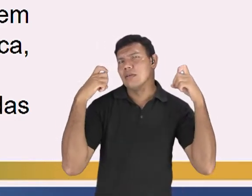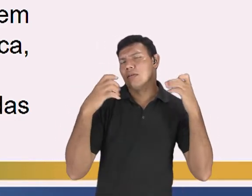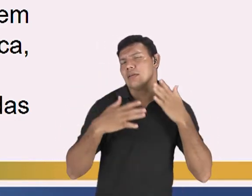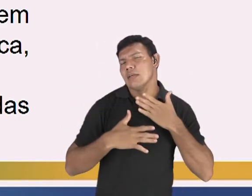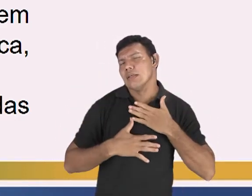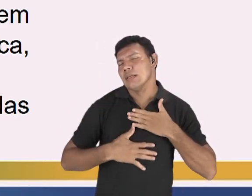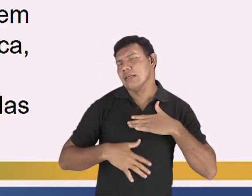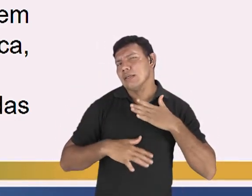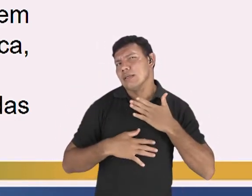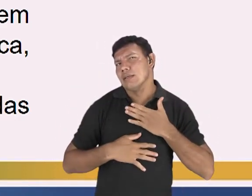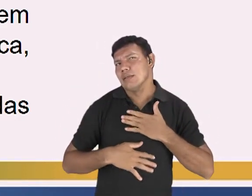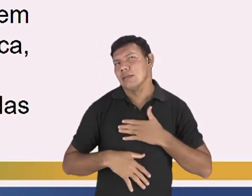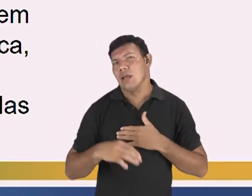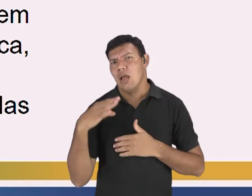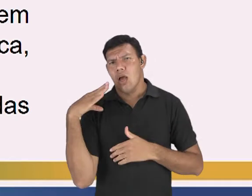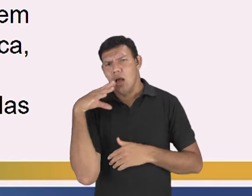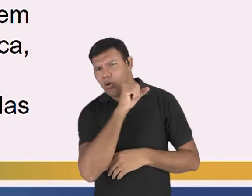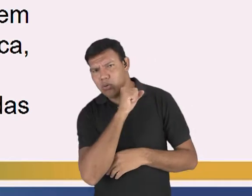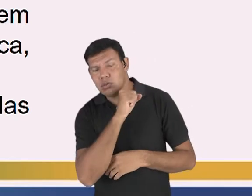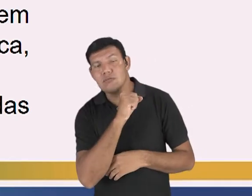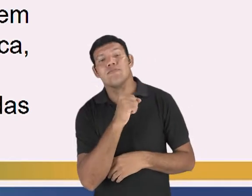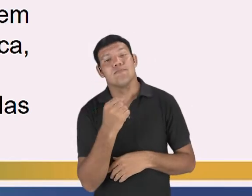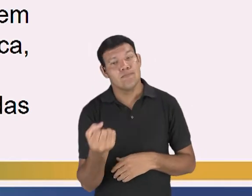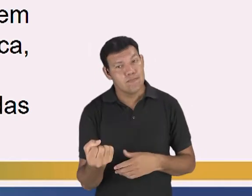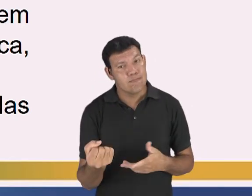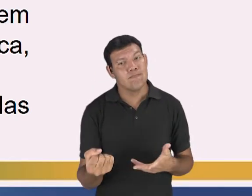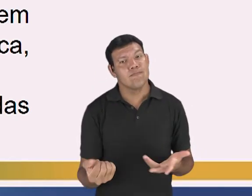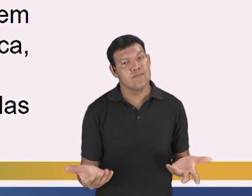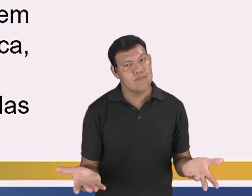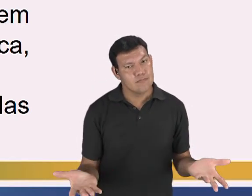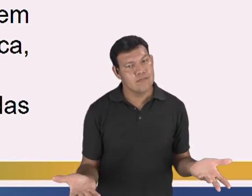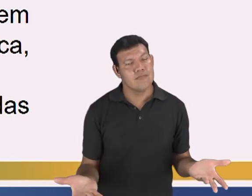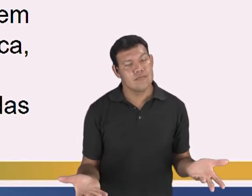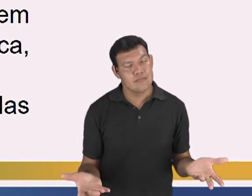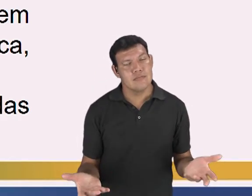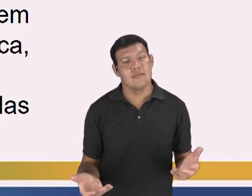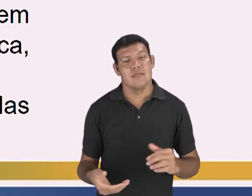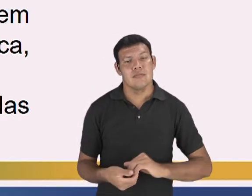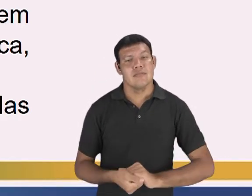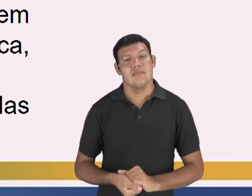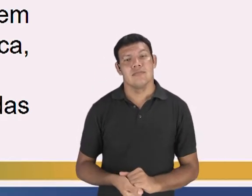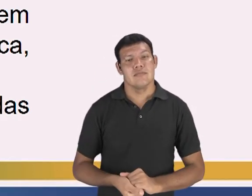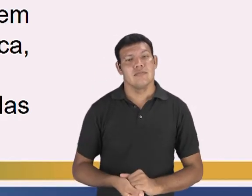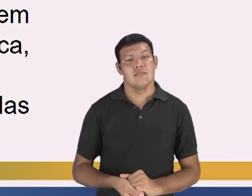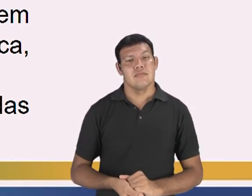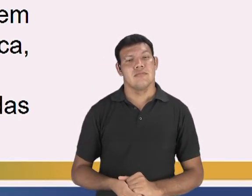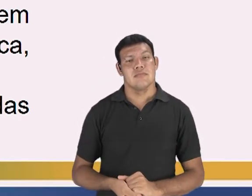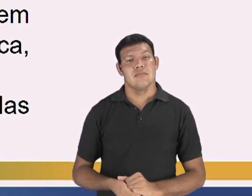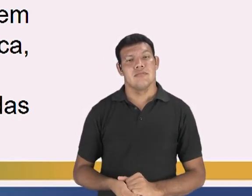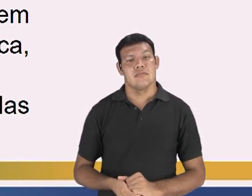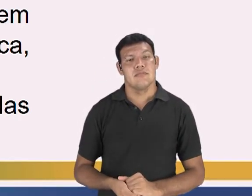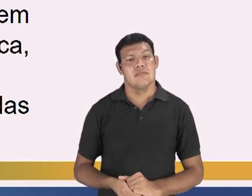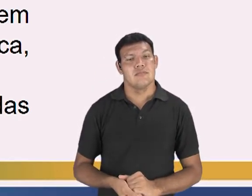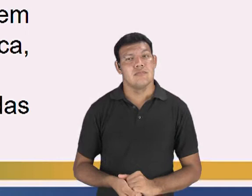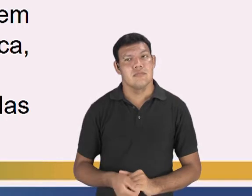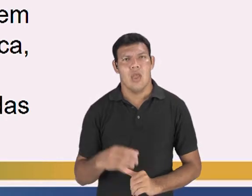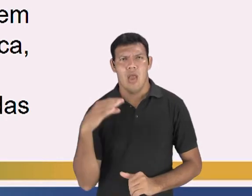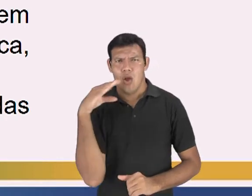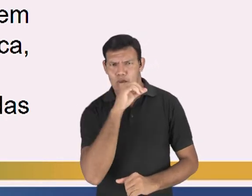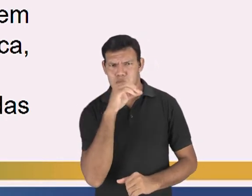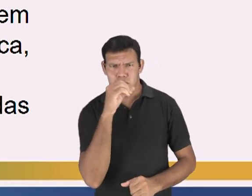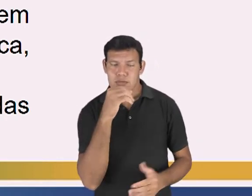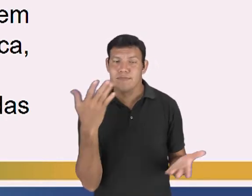lentos. Se eu passo rapidinho pelas minhas notas, pelos meus sons, eu vou ter ritmos mais